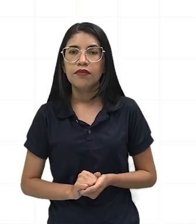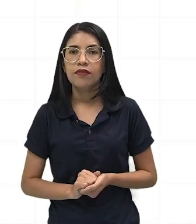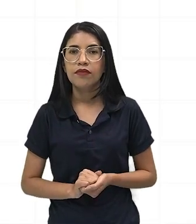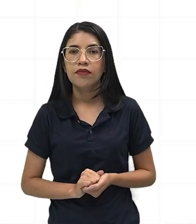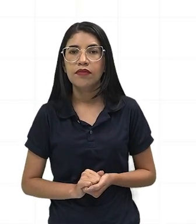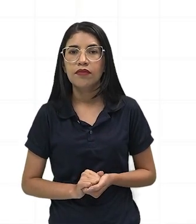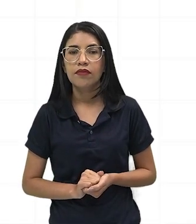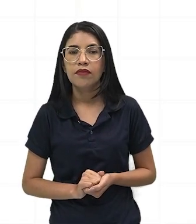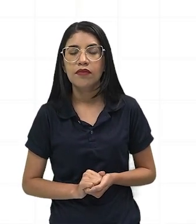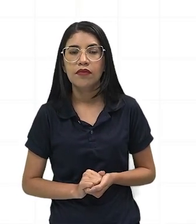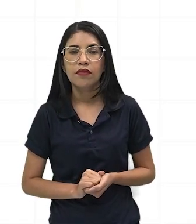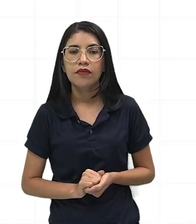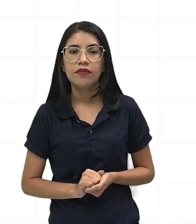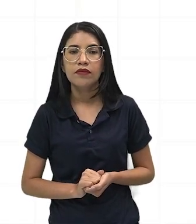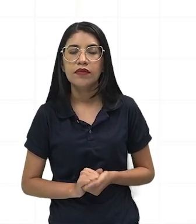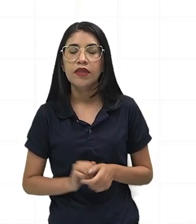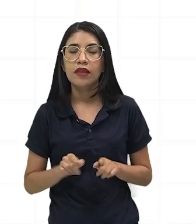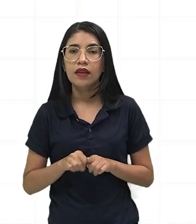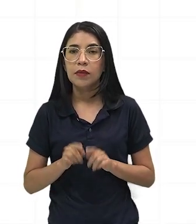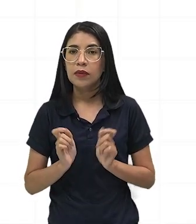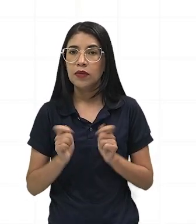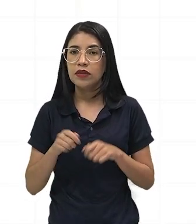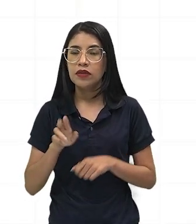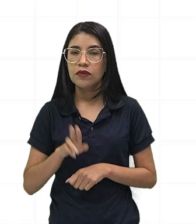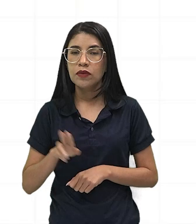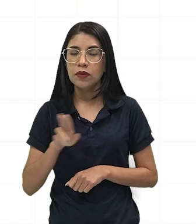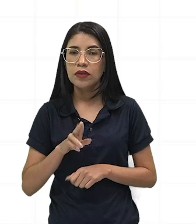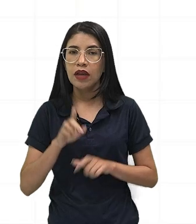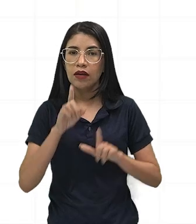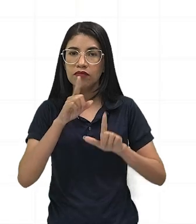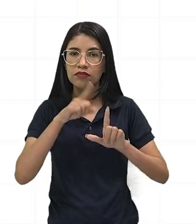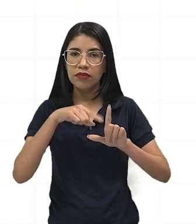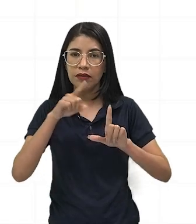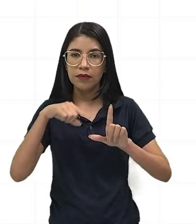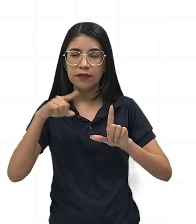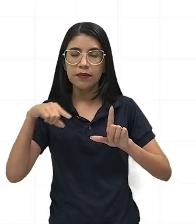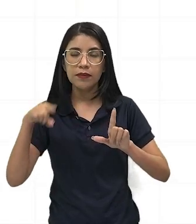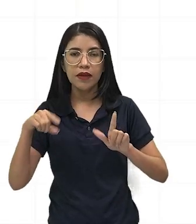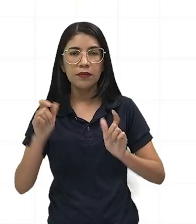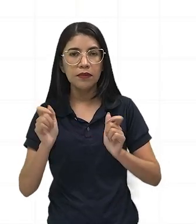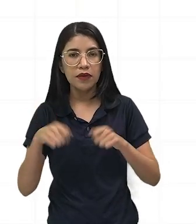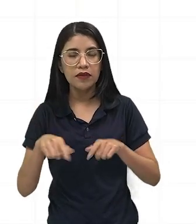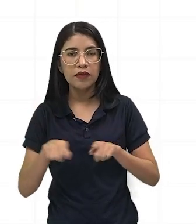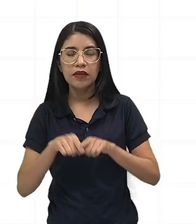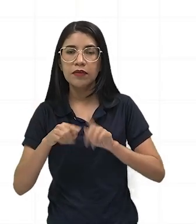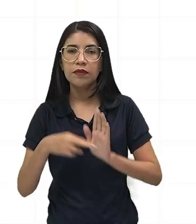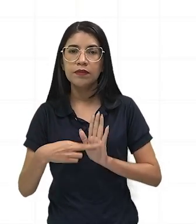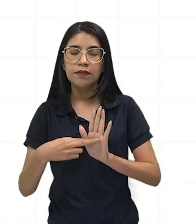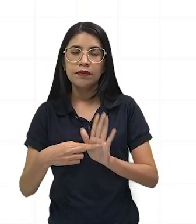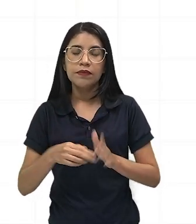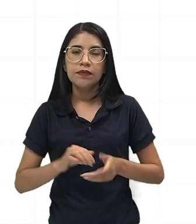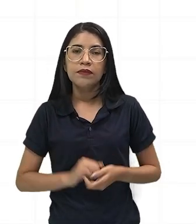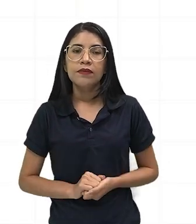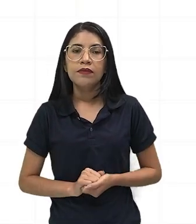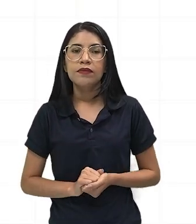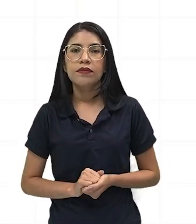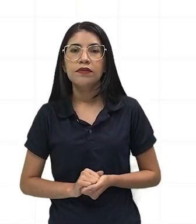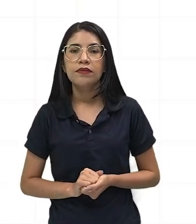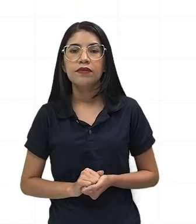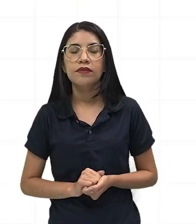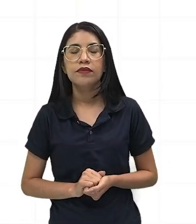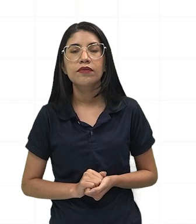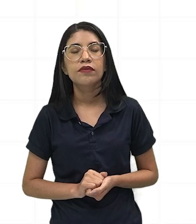não é mesmo? E também no gráfico de linhas, né? Muito